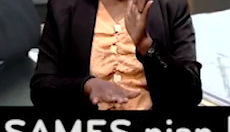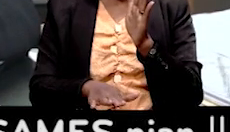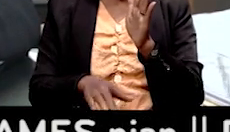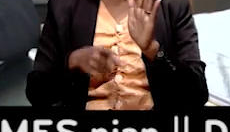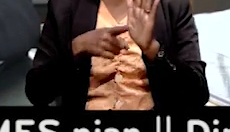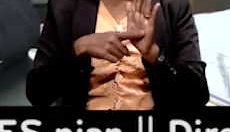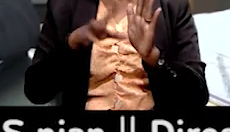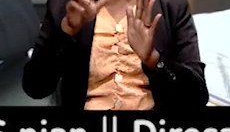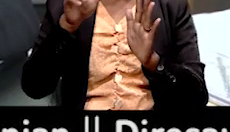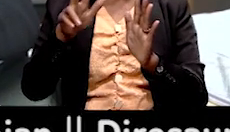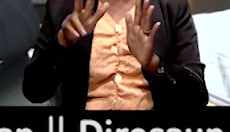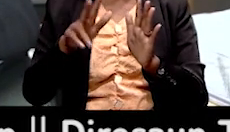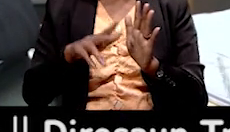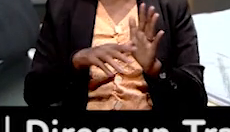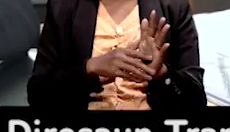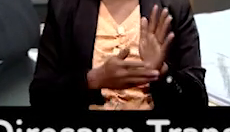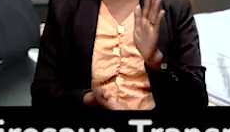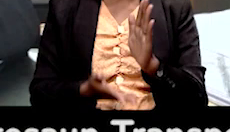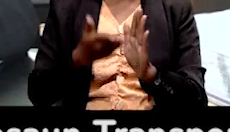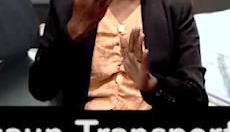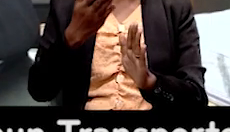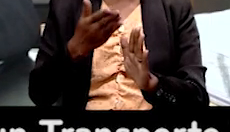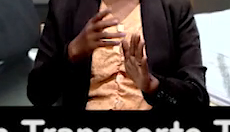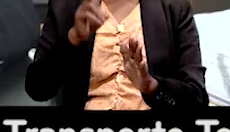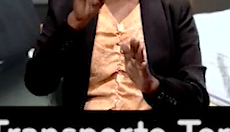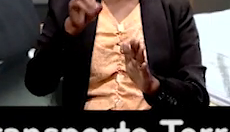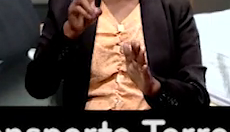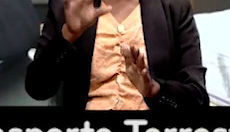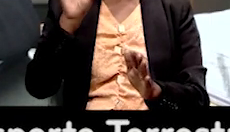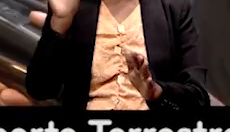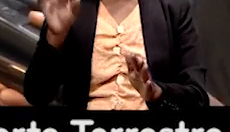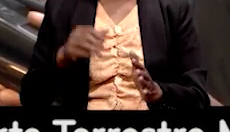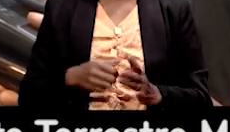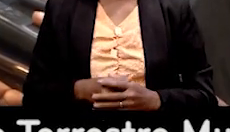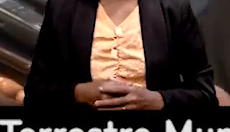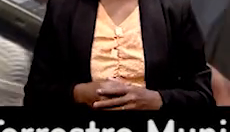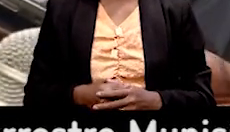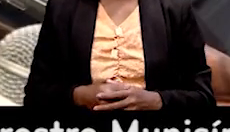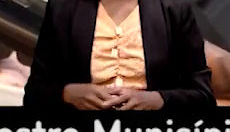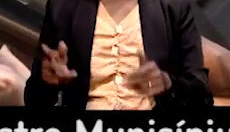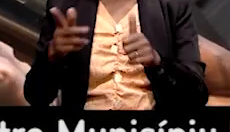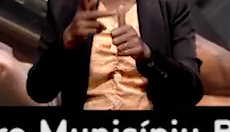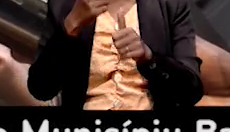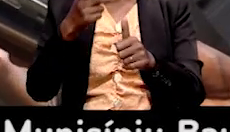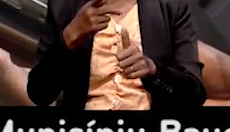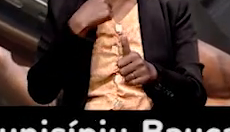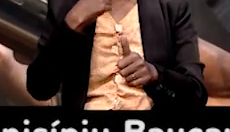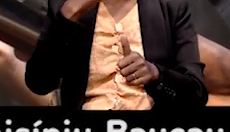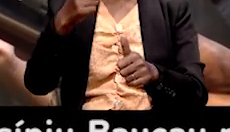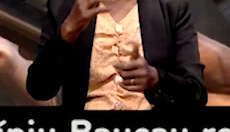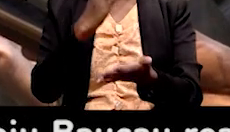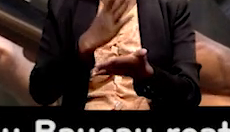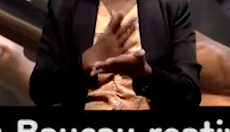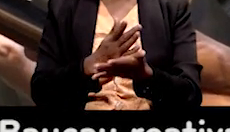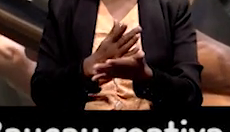tres e dalam filpale ba normal dois to oitan sene. Vice-coordenadora Força Tarefa Prevenção